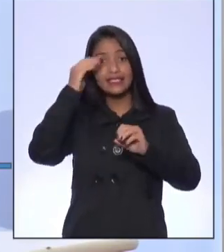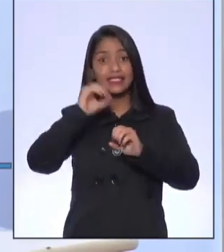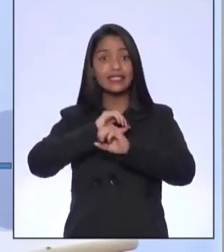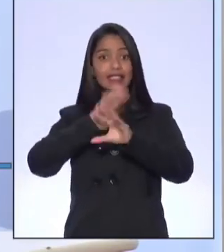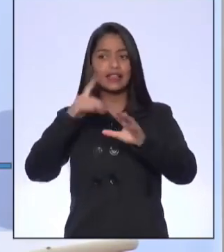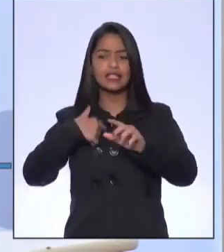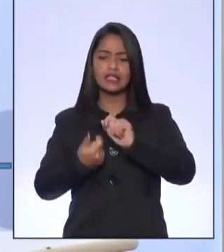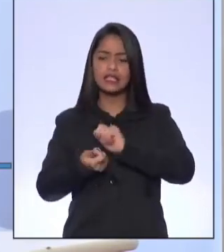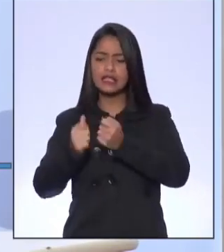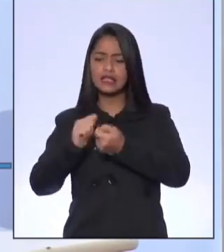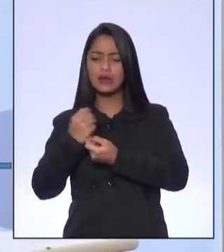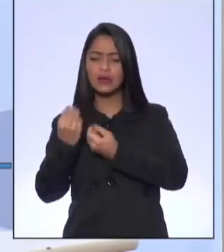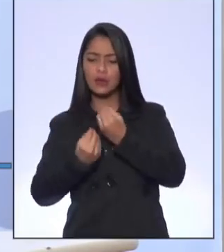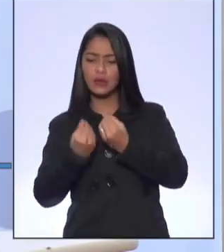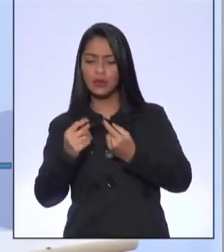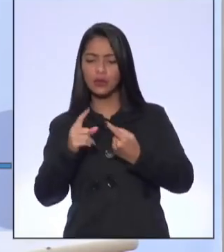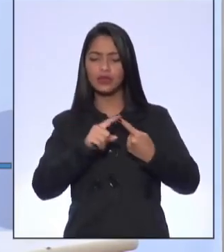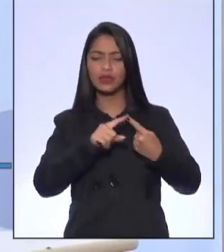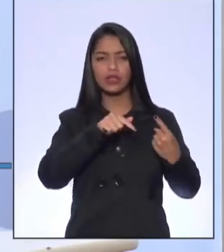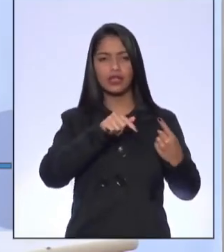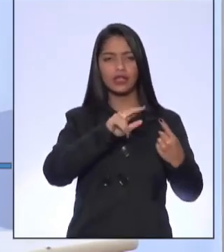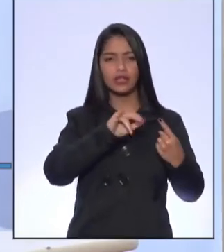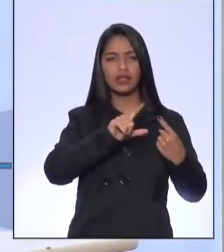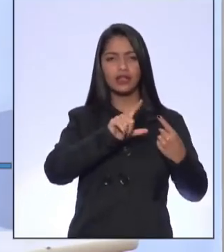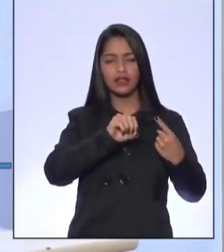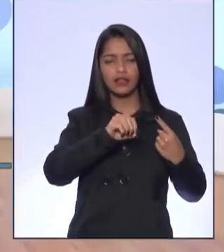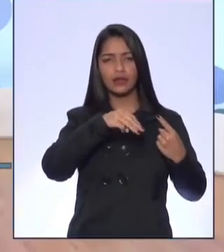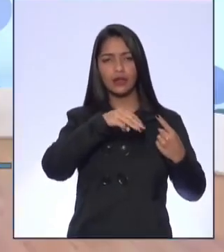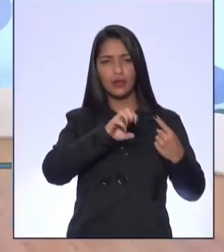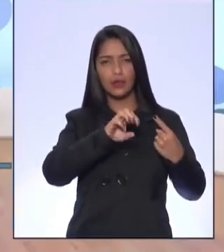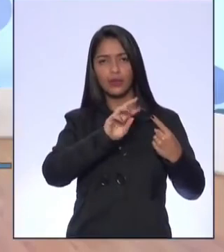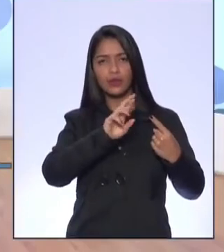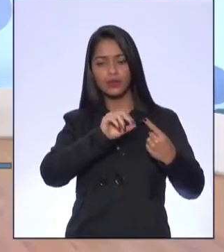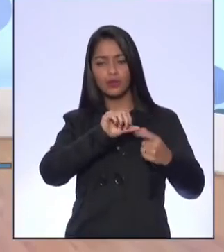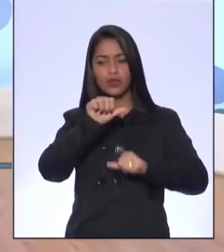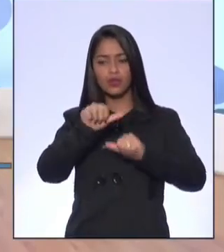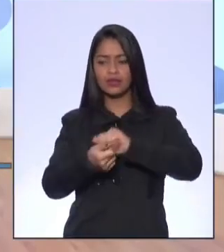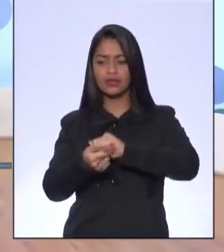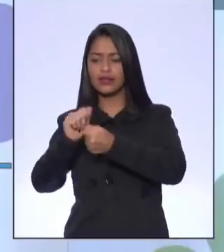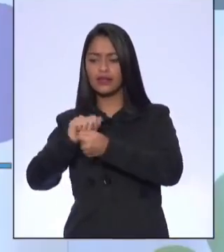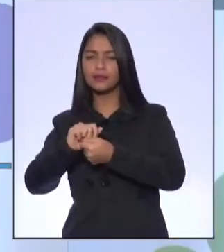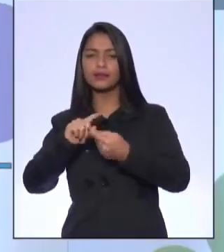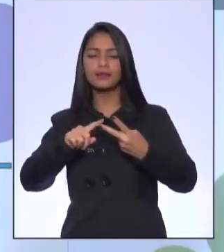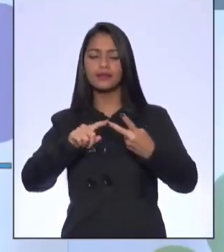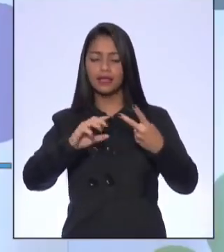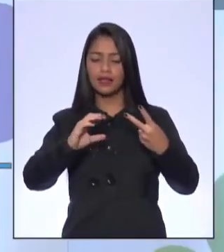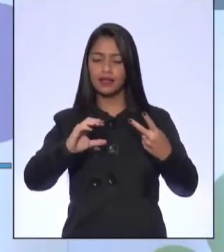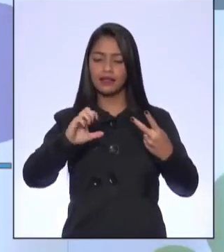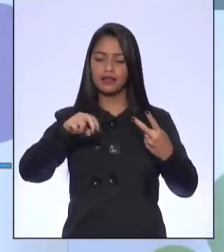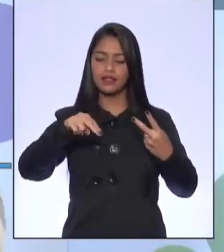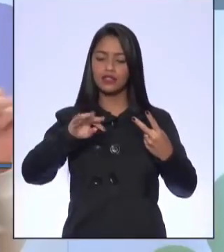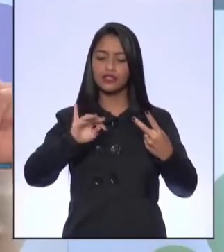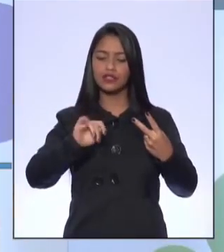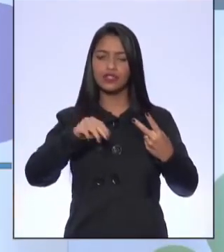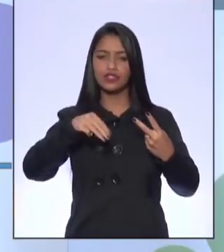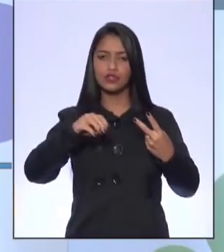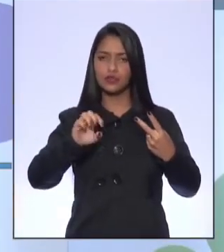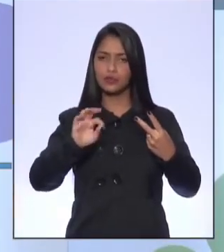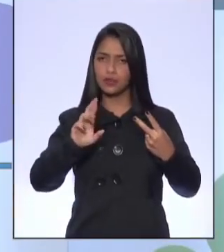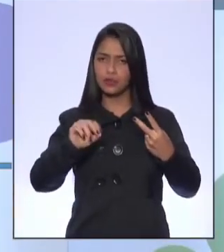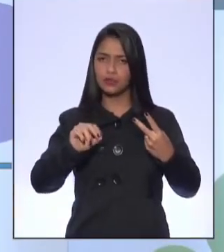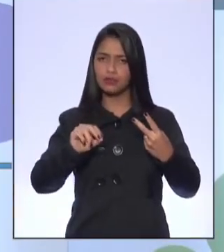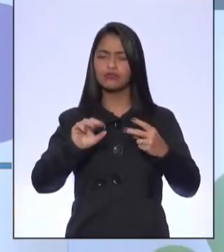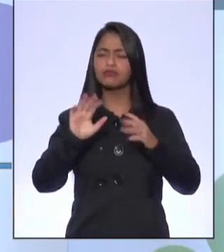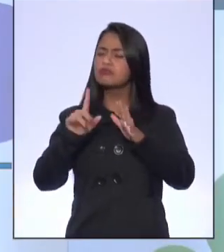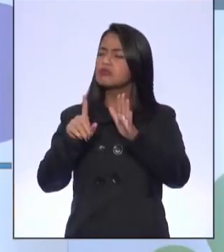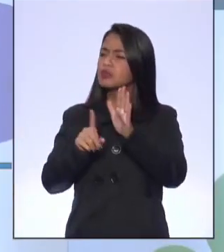Eu passei de quilômetros para os centímetros direto, Ô, beleza? Joana, só uma curiosidade. É possível com um mapa desse eu calcular a distância entre dois